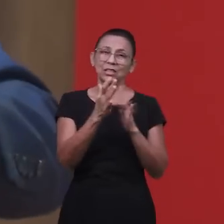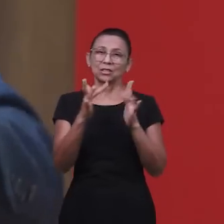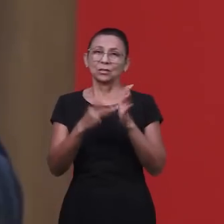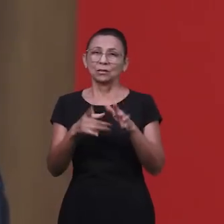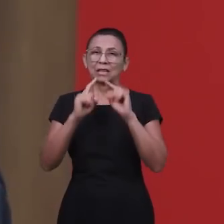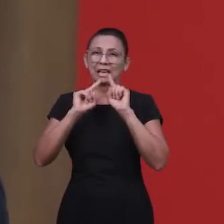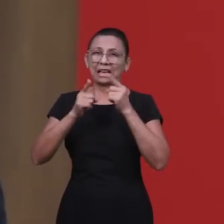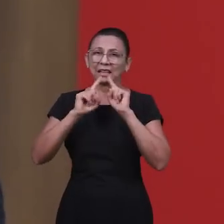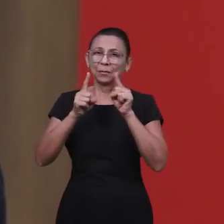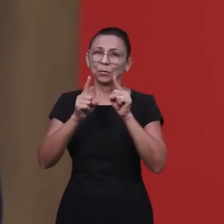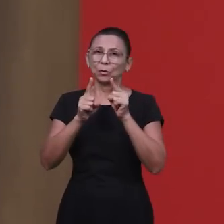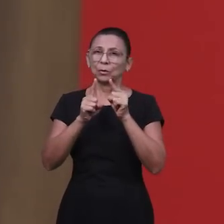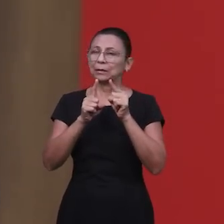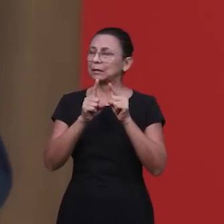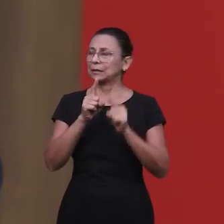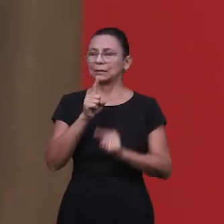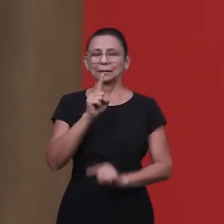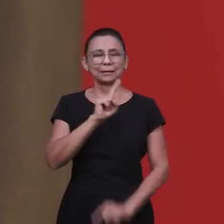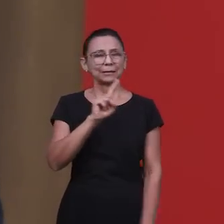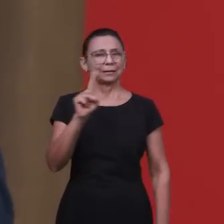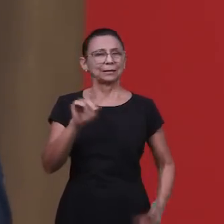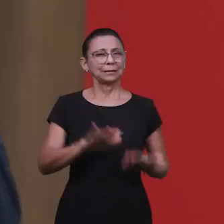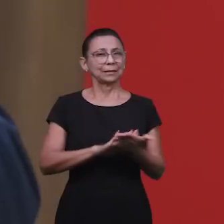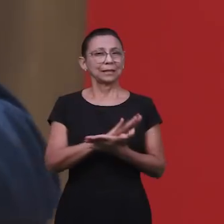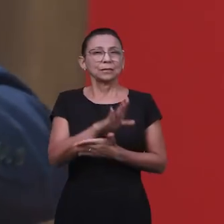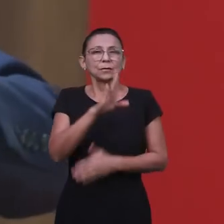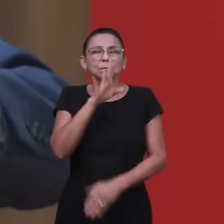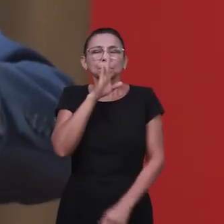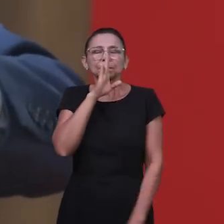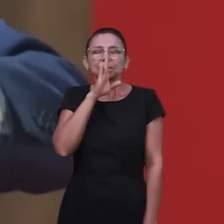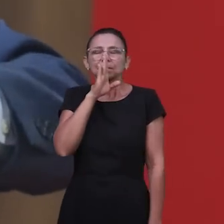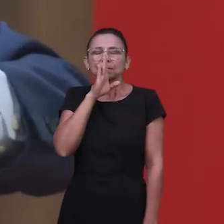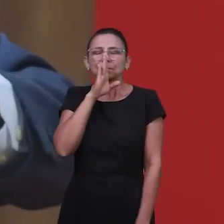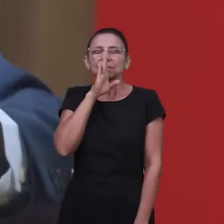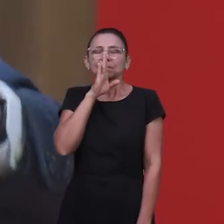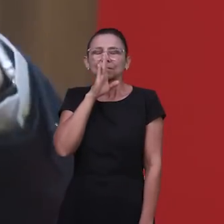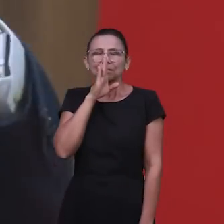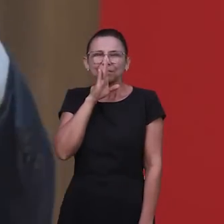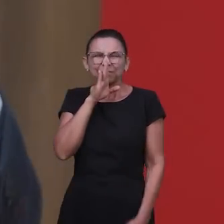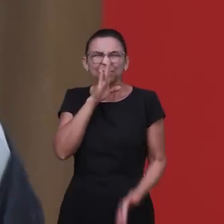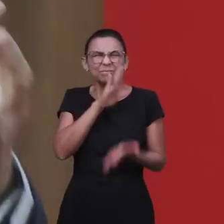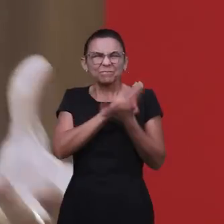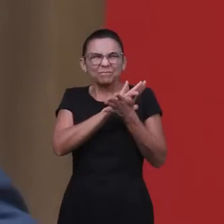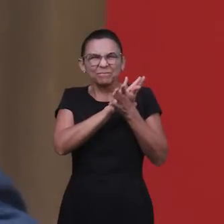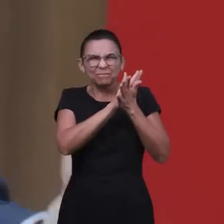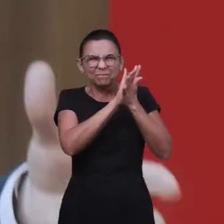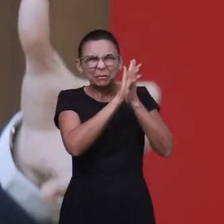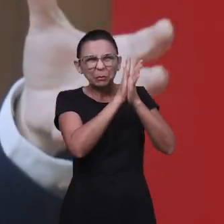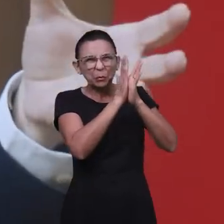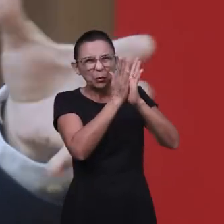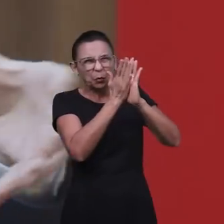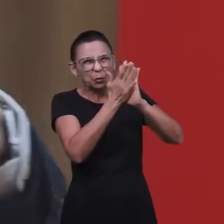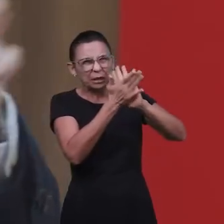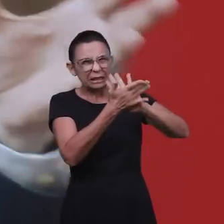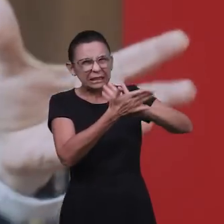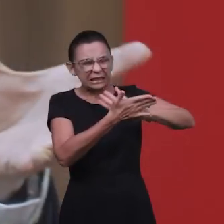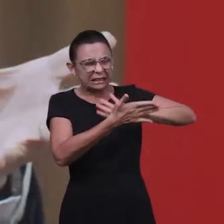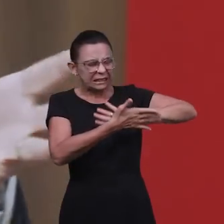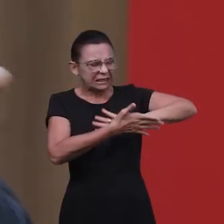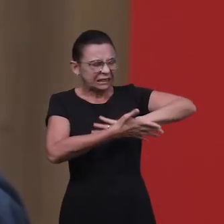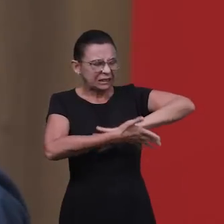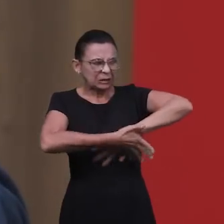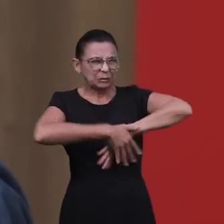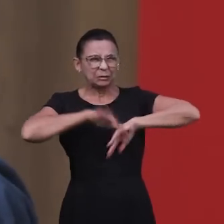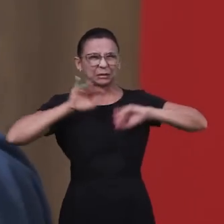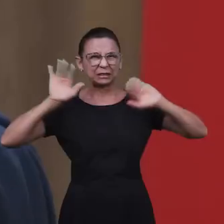a mirra através da vida, do sofrimento dele ser amassado, passar tudo